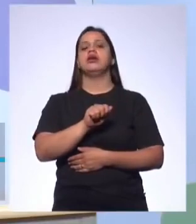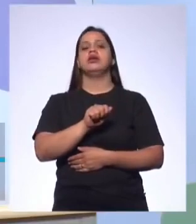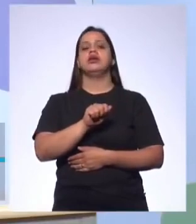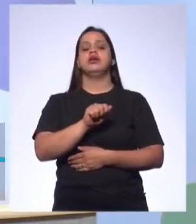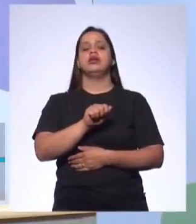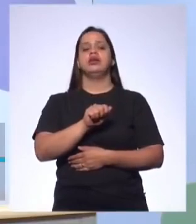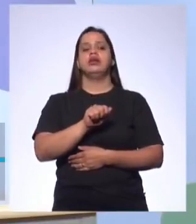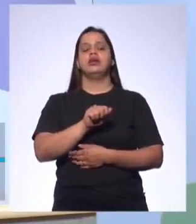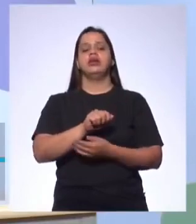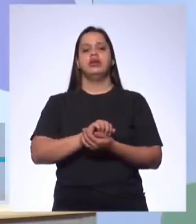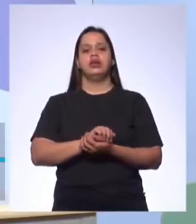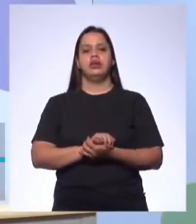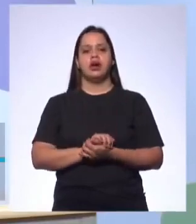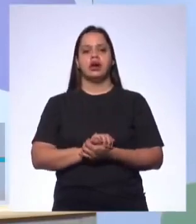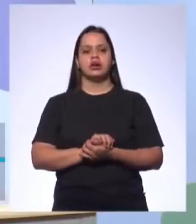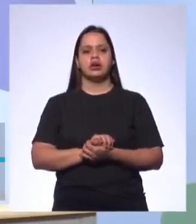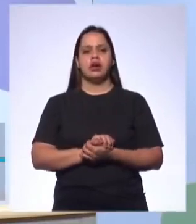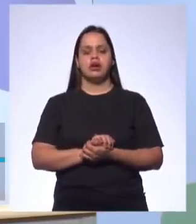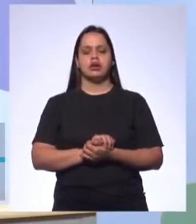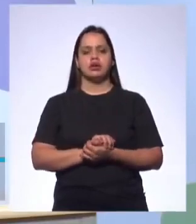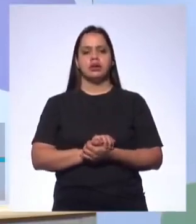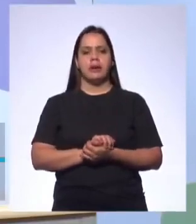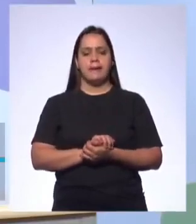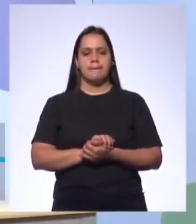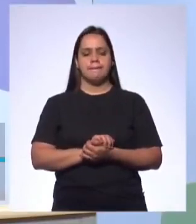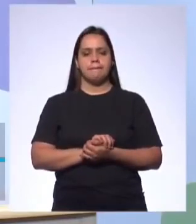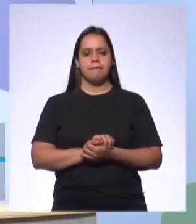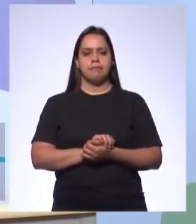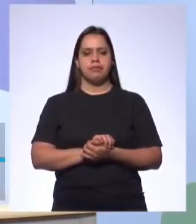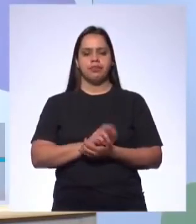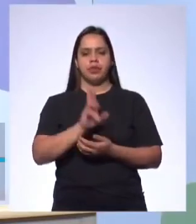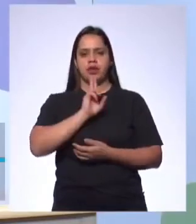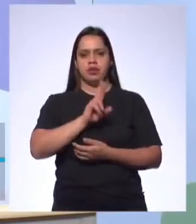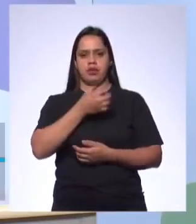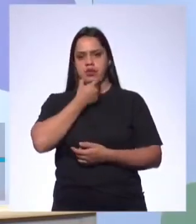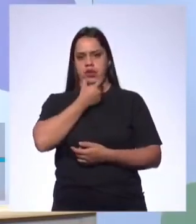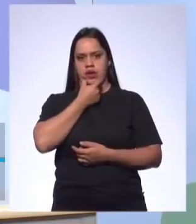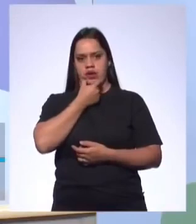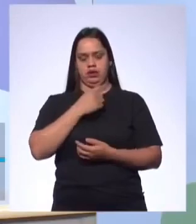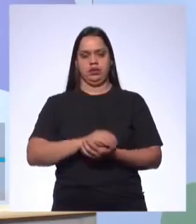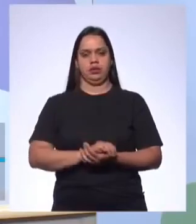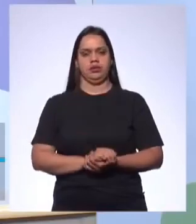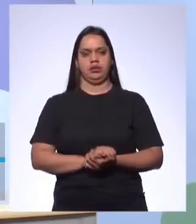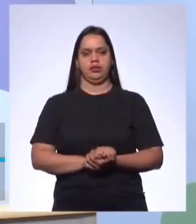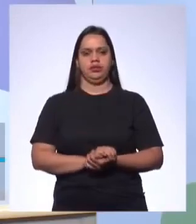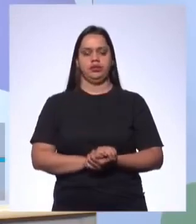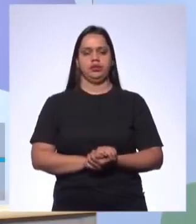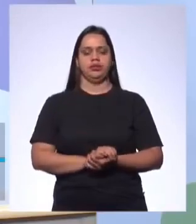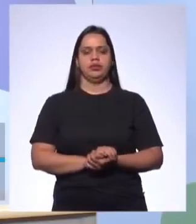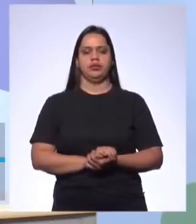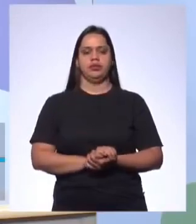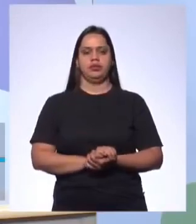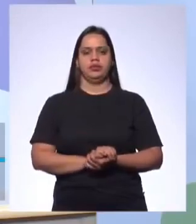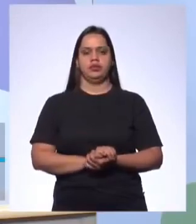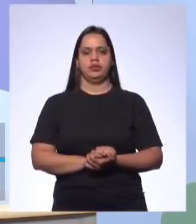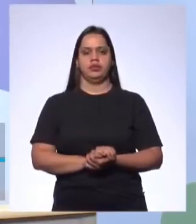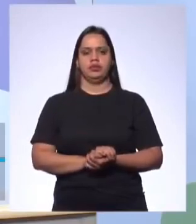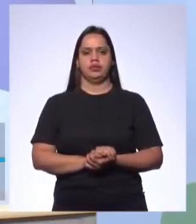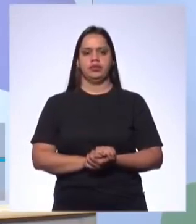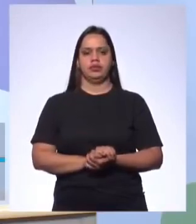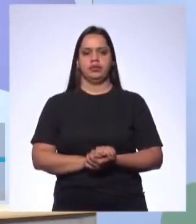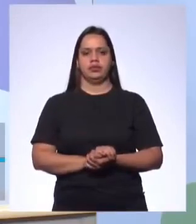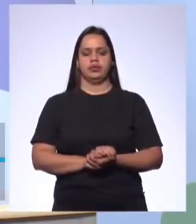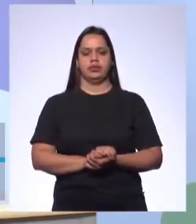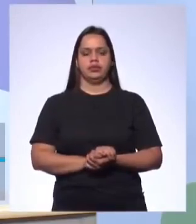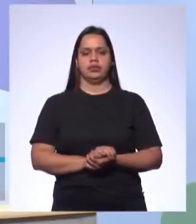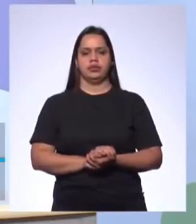Sara. The text, they're studying generic inheritance. E a 3, she said she doesn't remember. Ela falou que ela